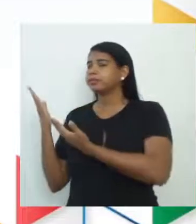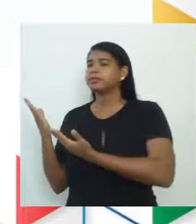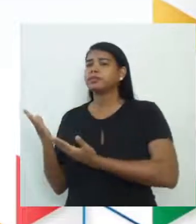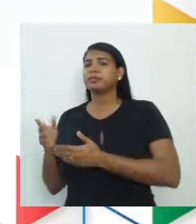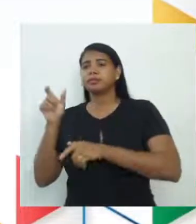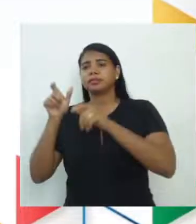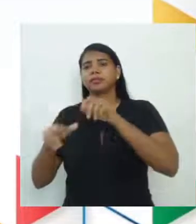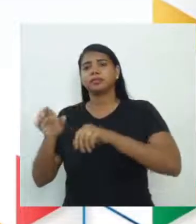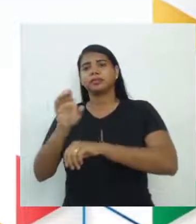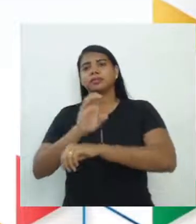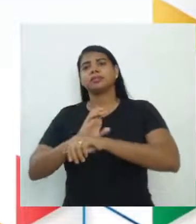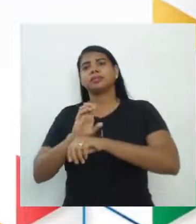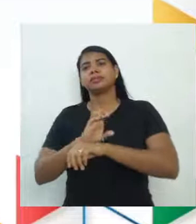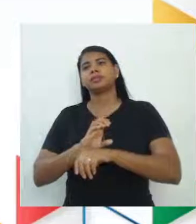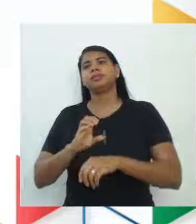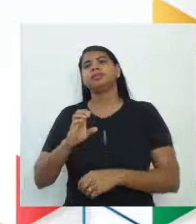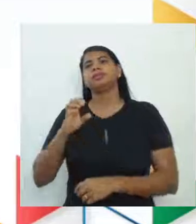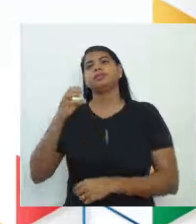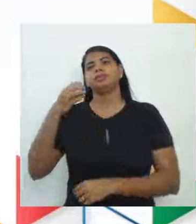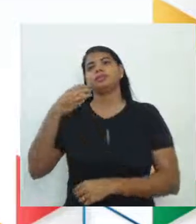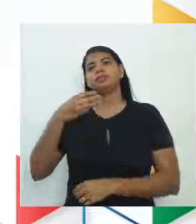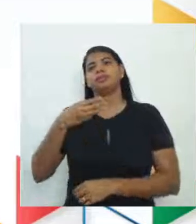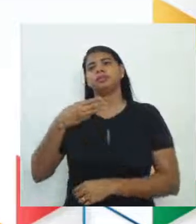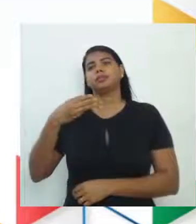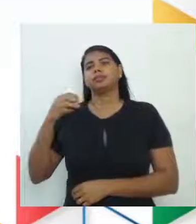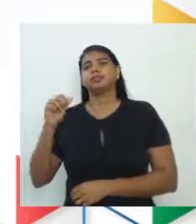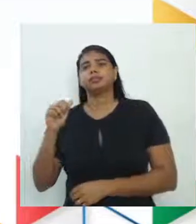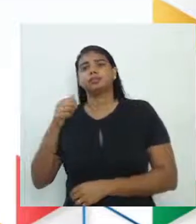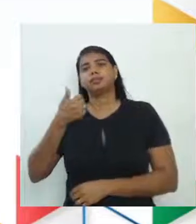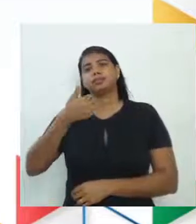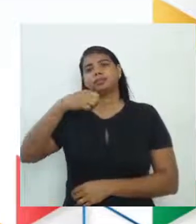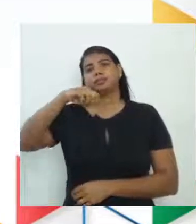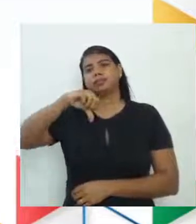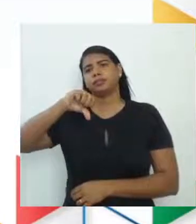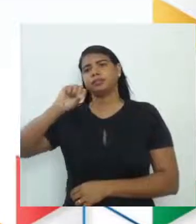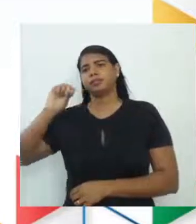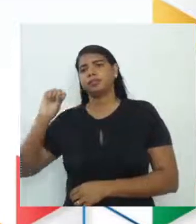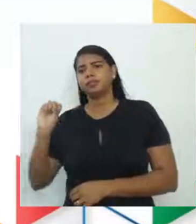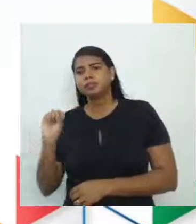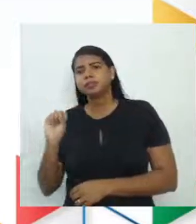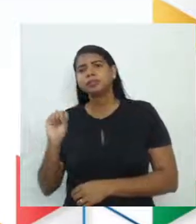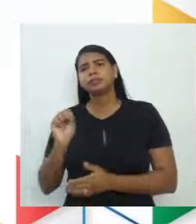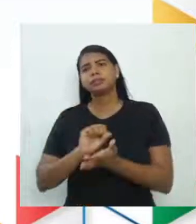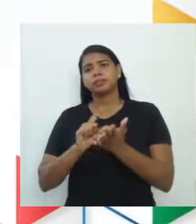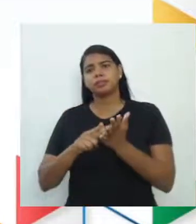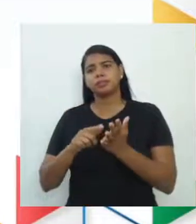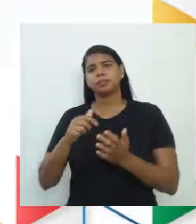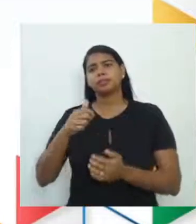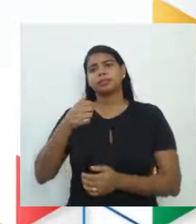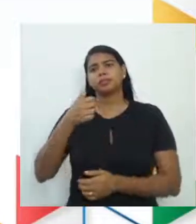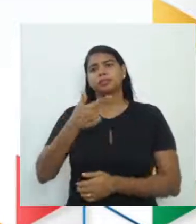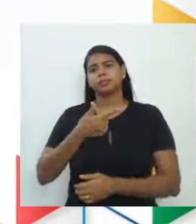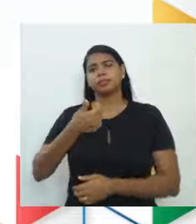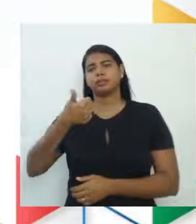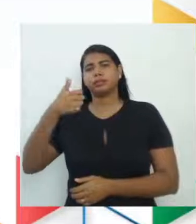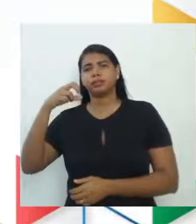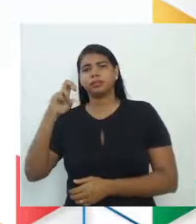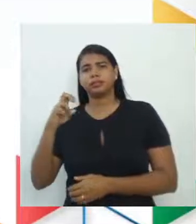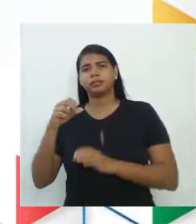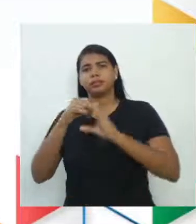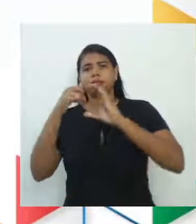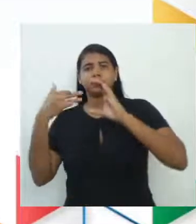de 88, eu vou chamar ela sempre agora de CF, tá certo? A CF de 88, artigo 215, traz ali, ó, o